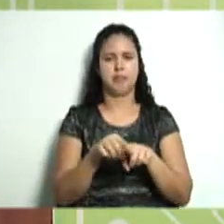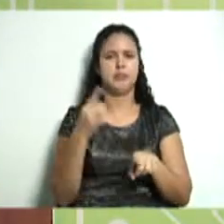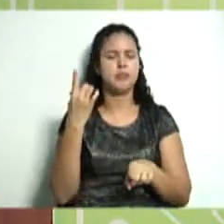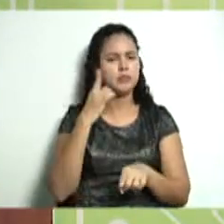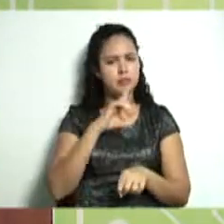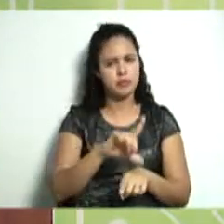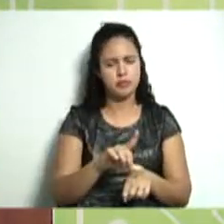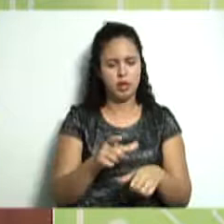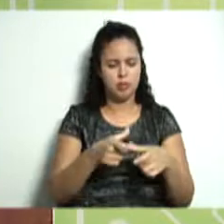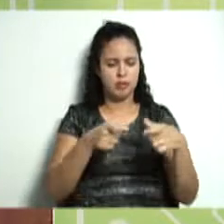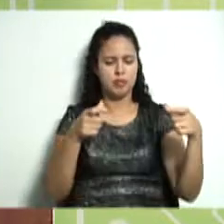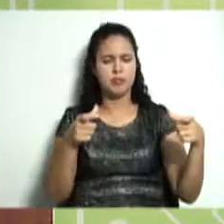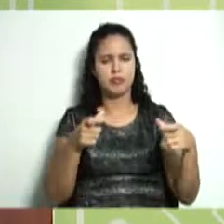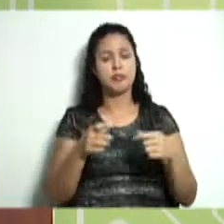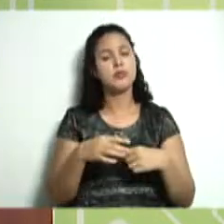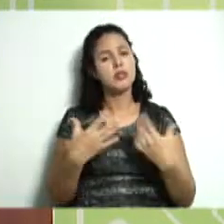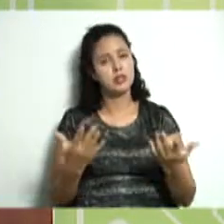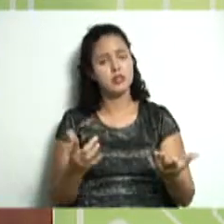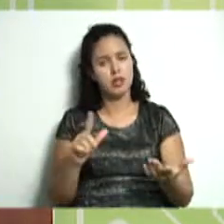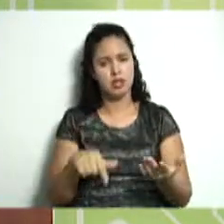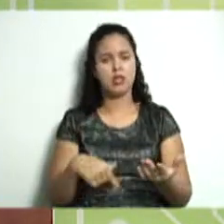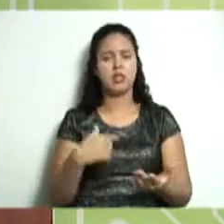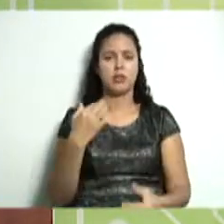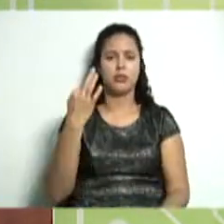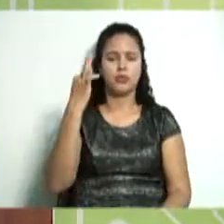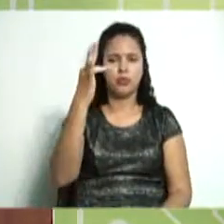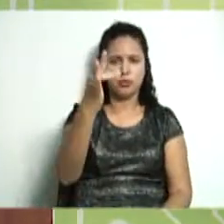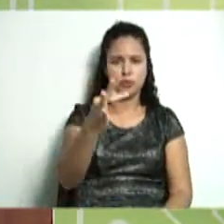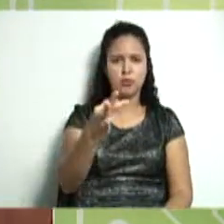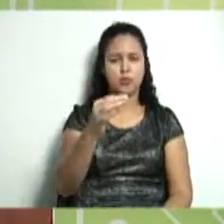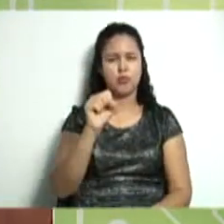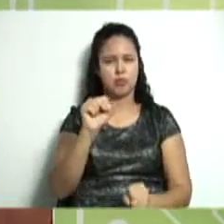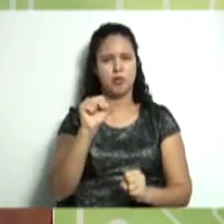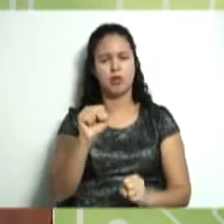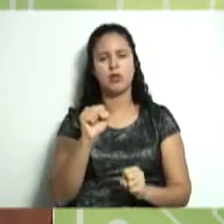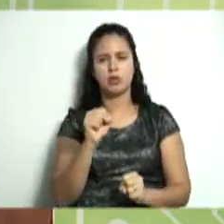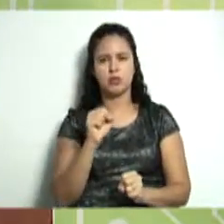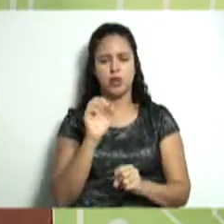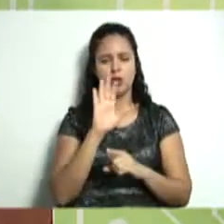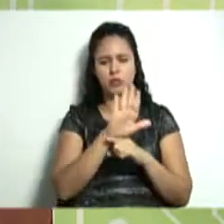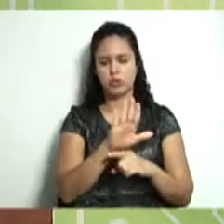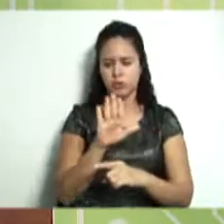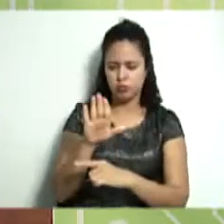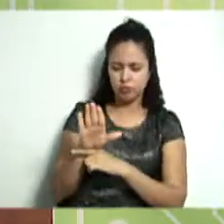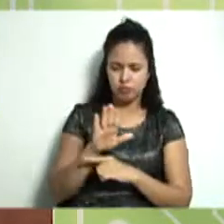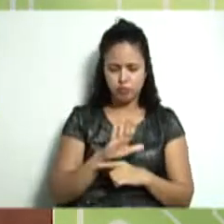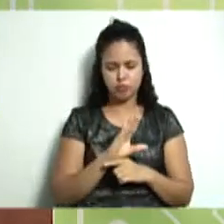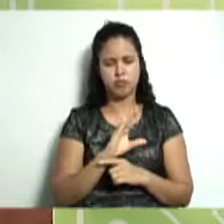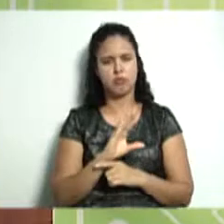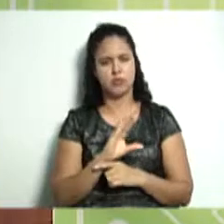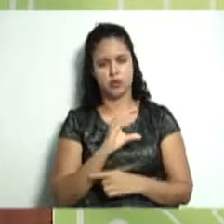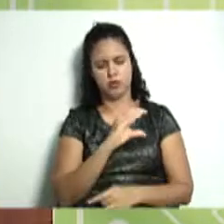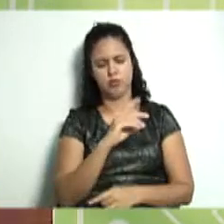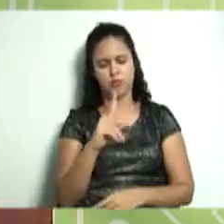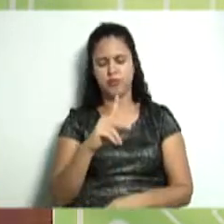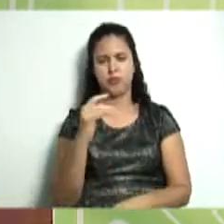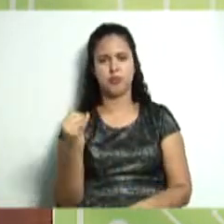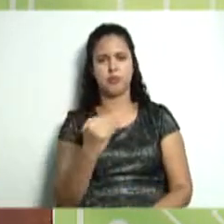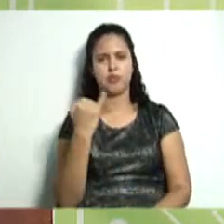como existe aí uma perspectiva mais humanitária em relação à cooperativa.